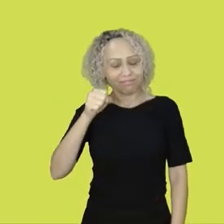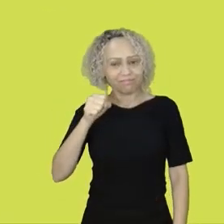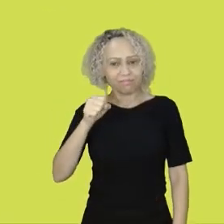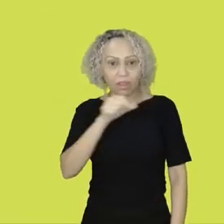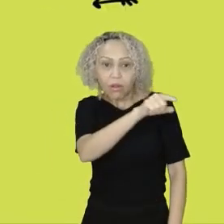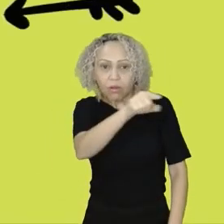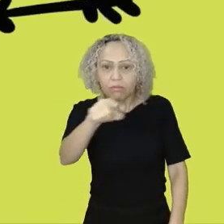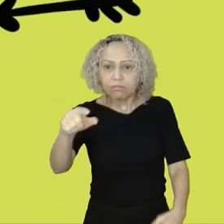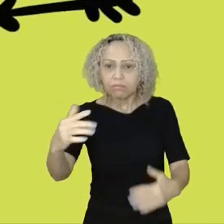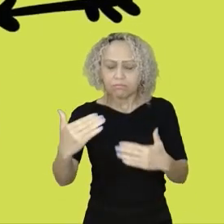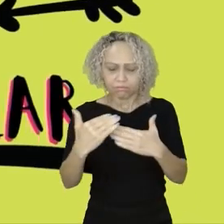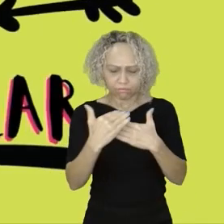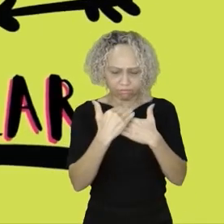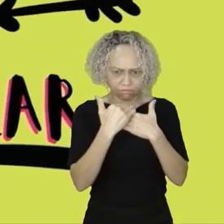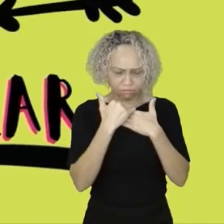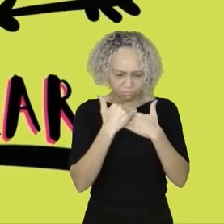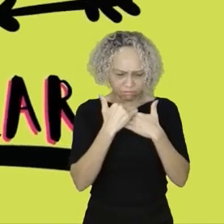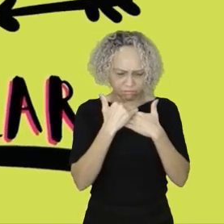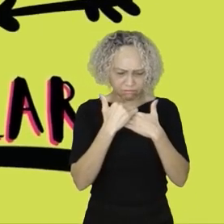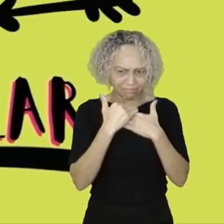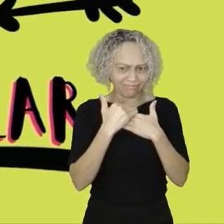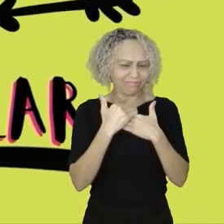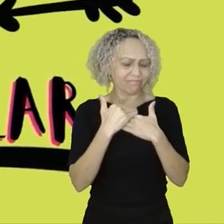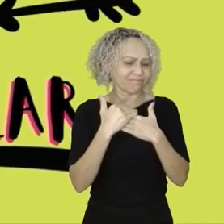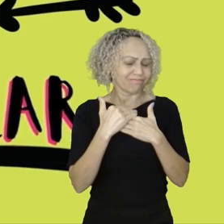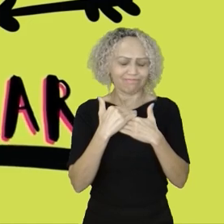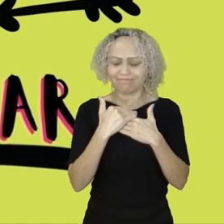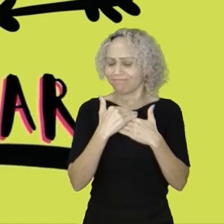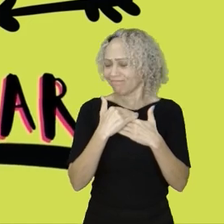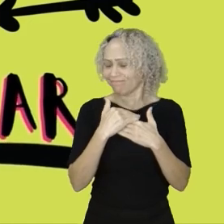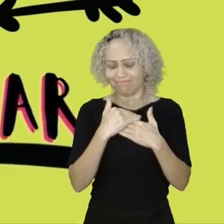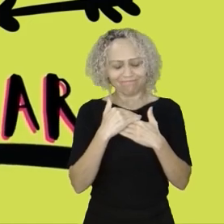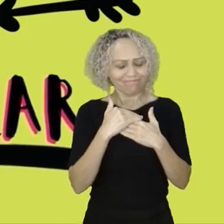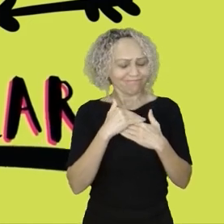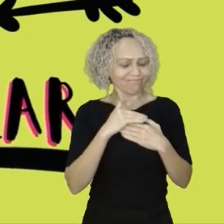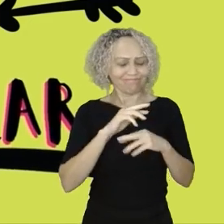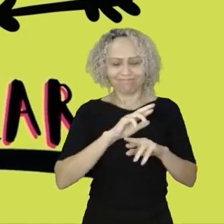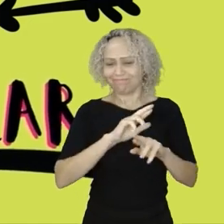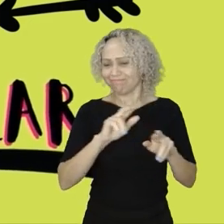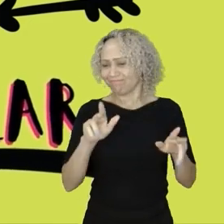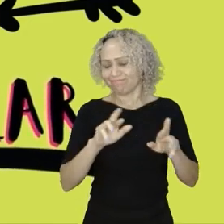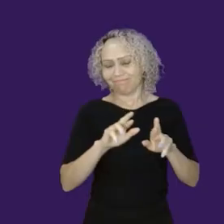Não vão mais conseguir me anular, me calar.